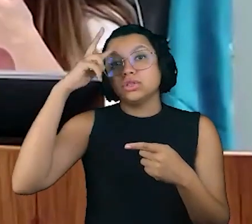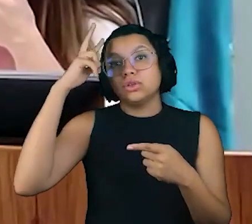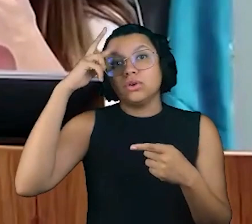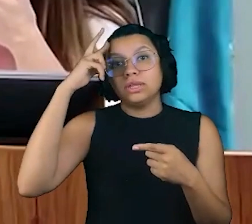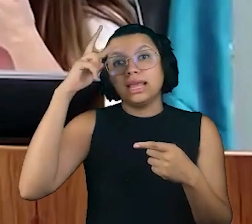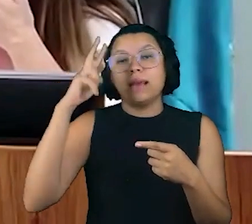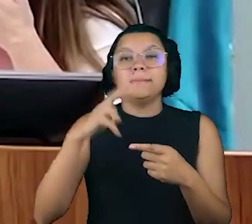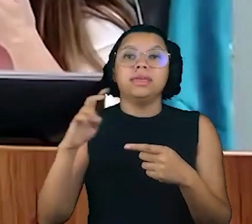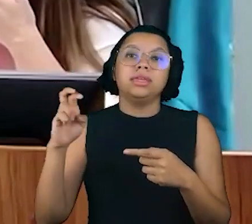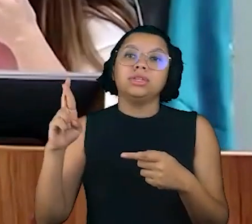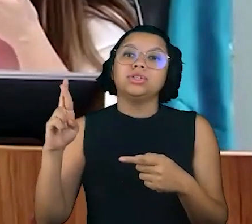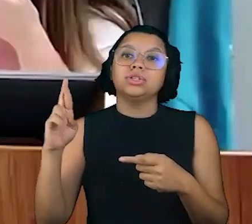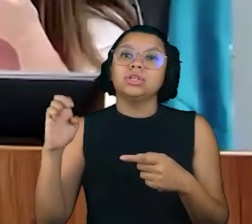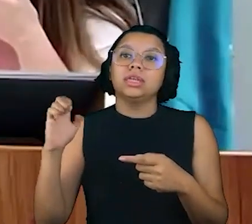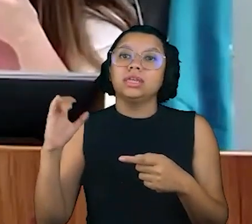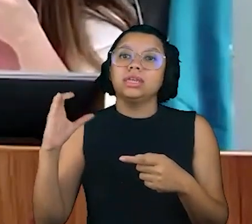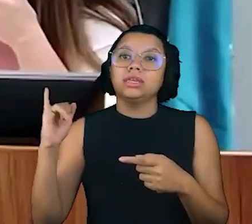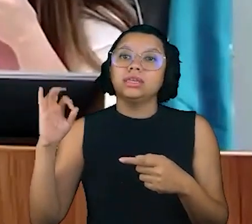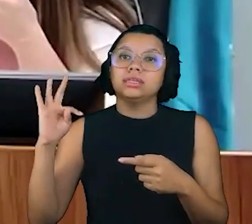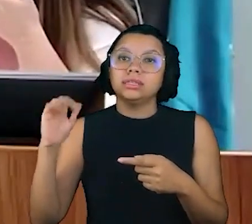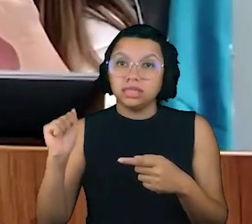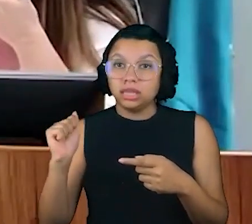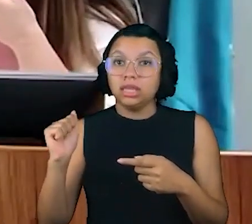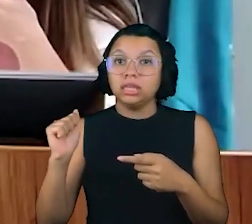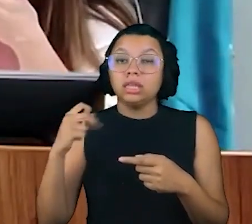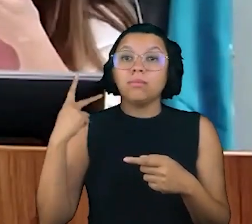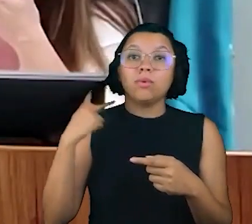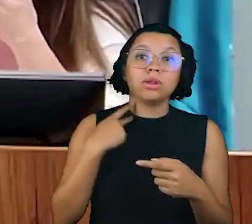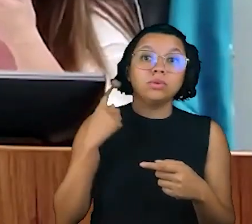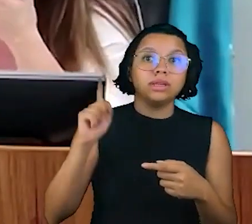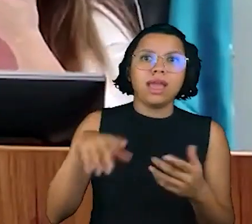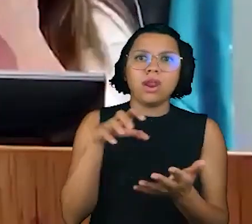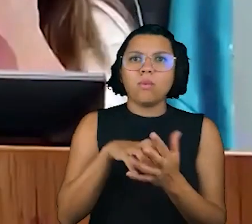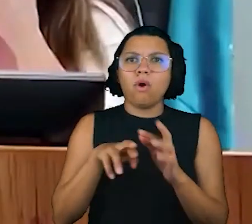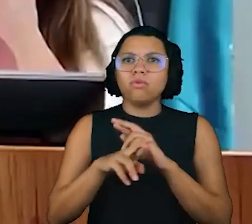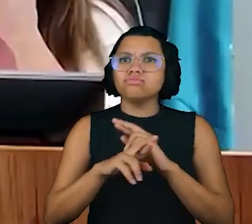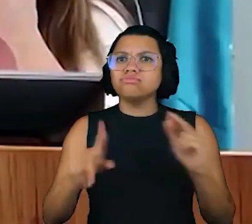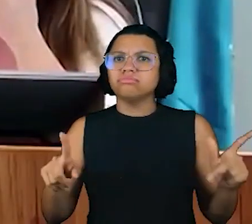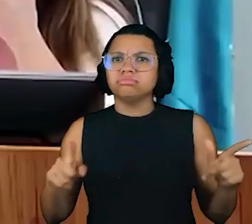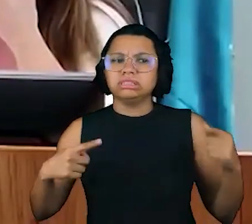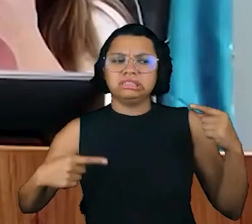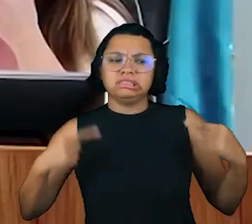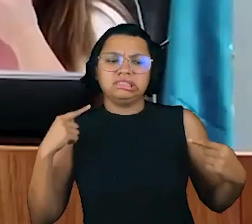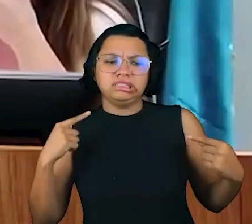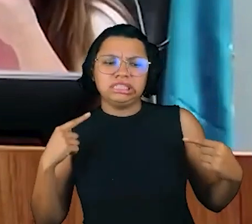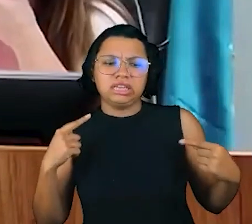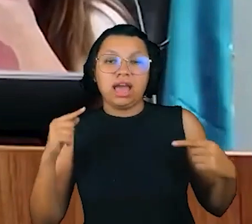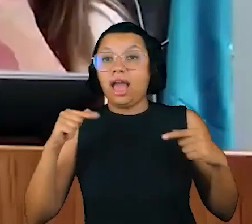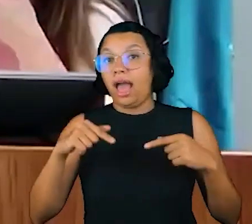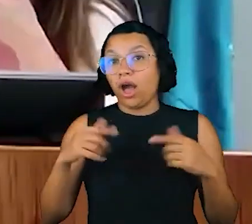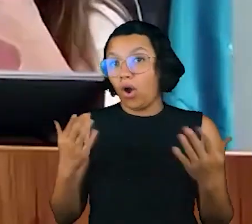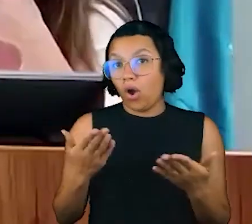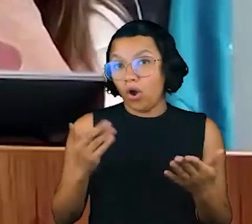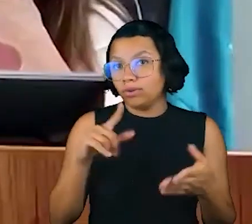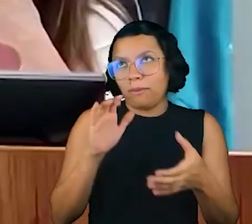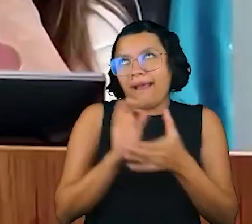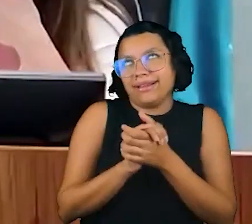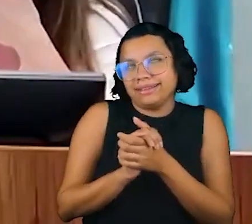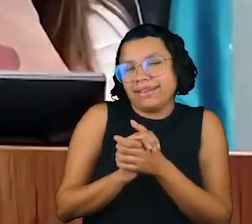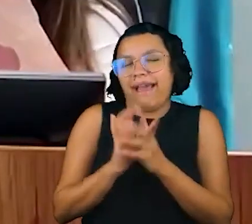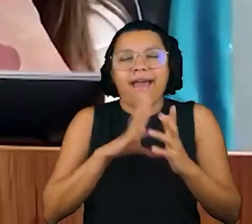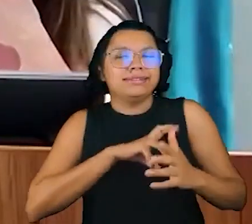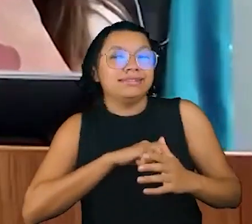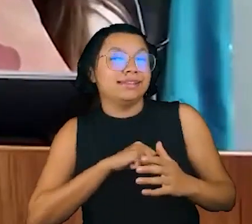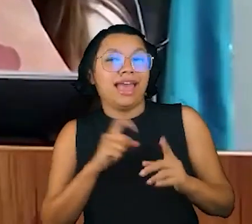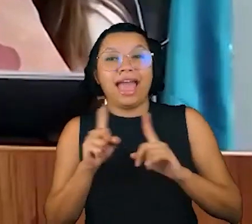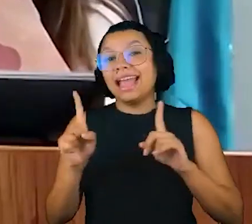Receita e Procuradoria eram órgãos inimigos. Não que eles estejam casados em love, né? E